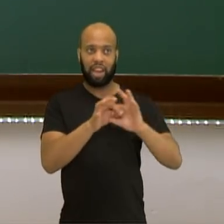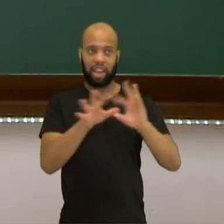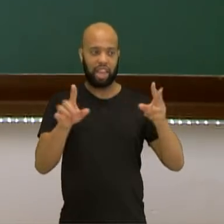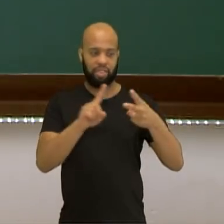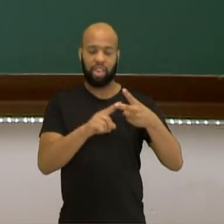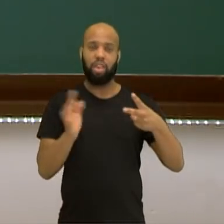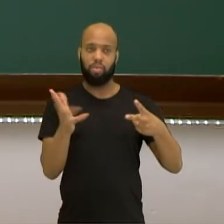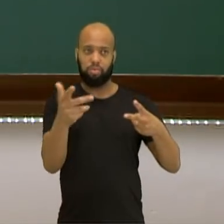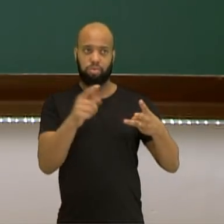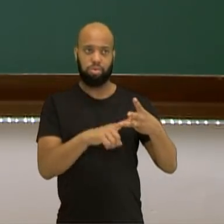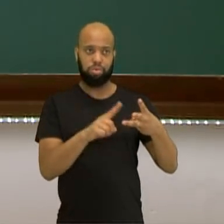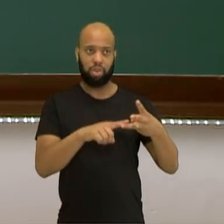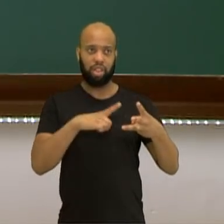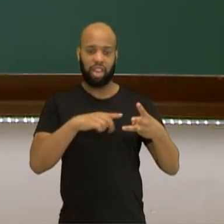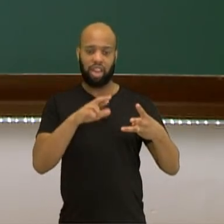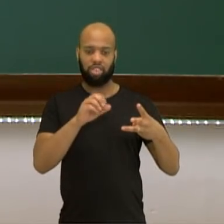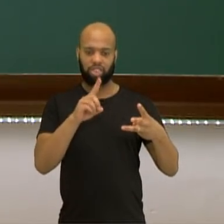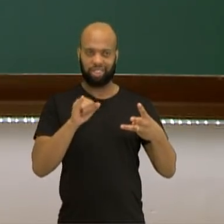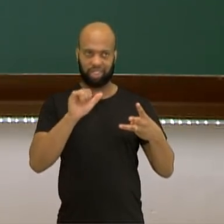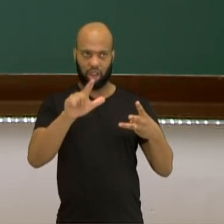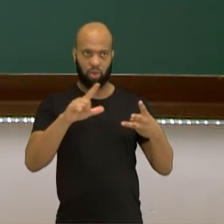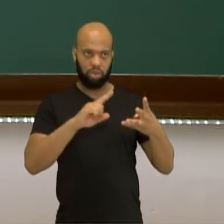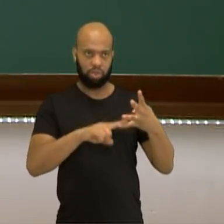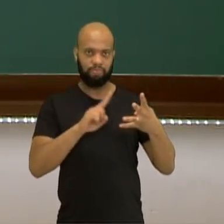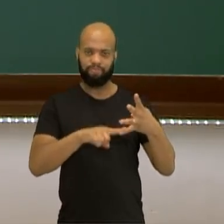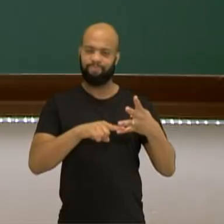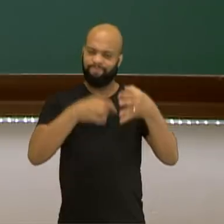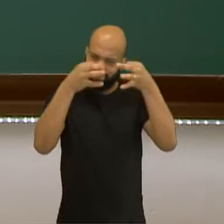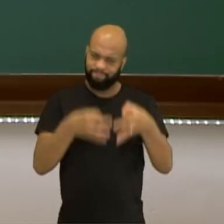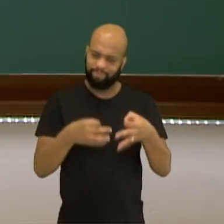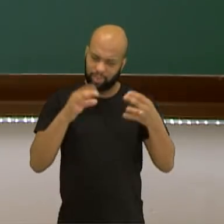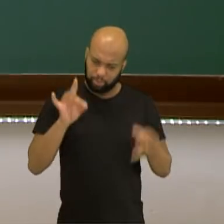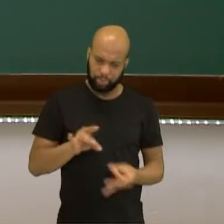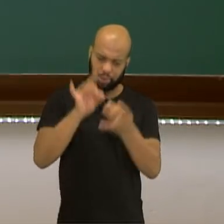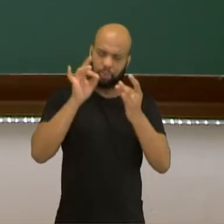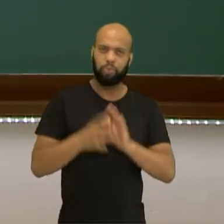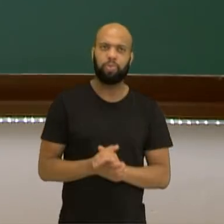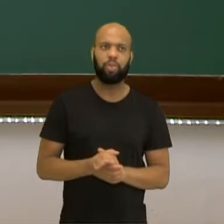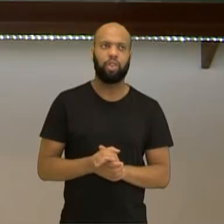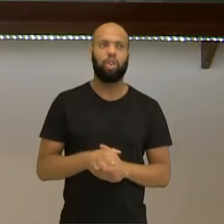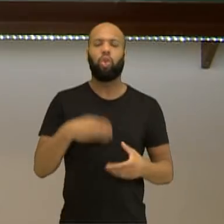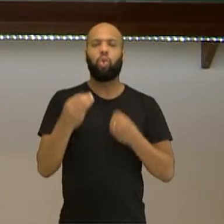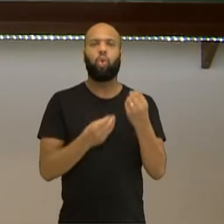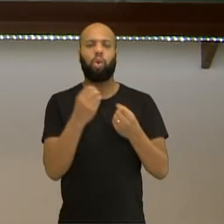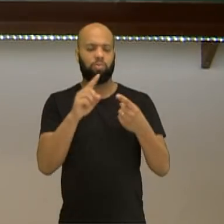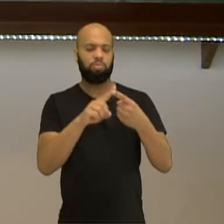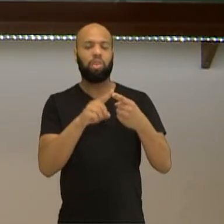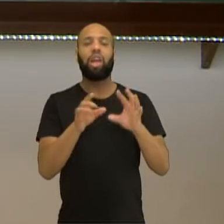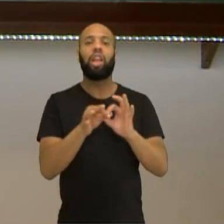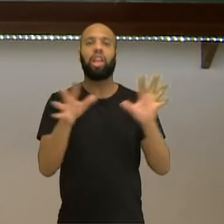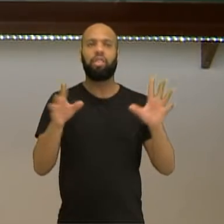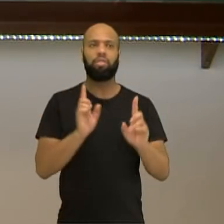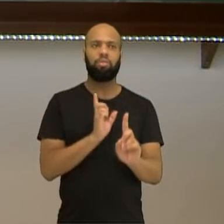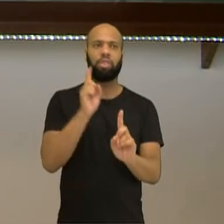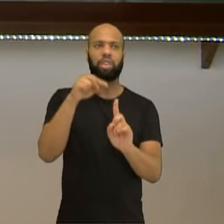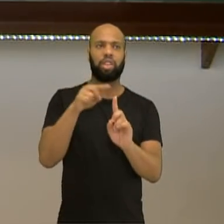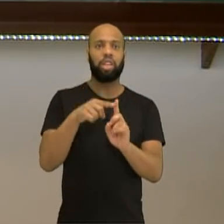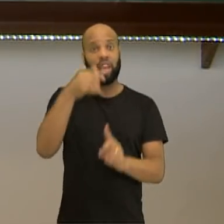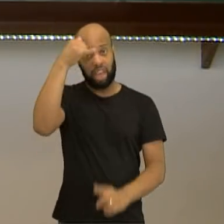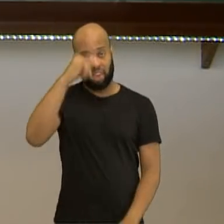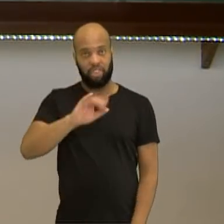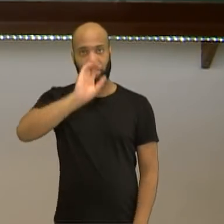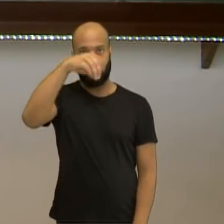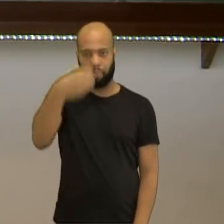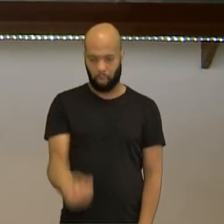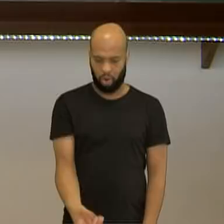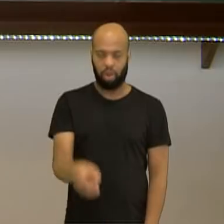o radical e o especialista. Como que acontece o livre? O livre, então, o objetivo do jogo é não deixar a bolinha cair